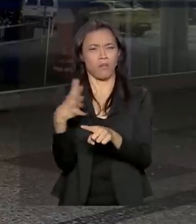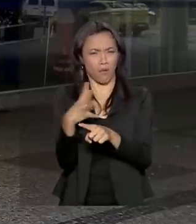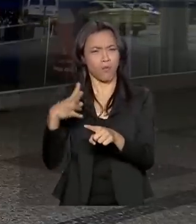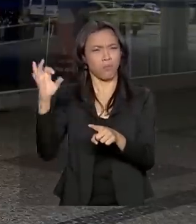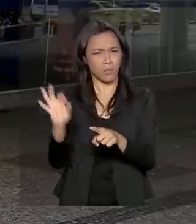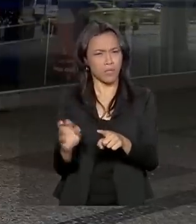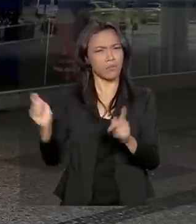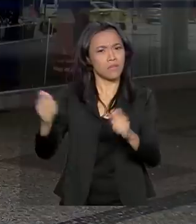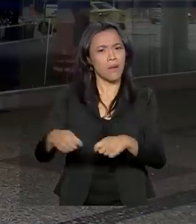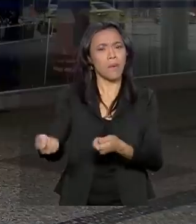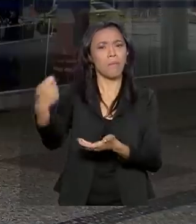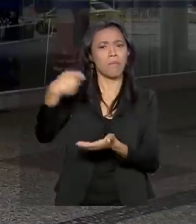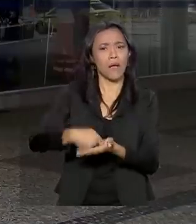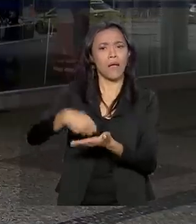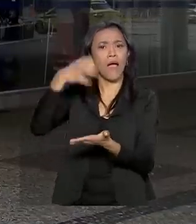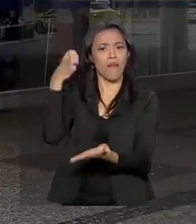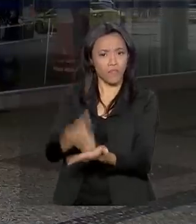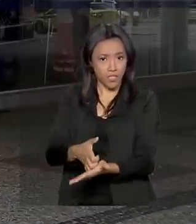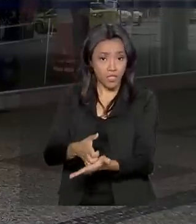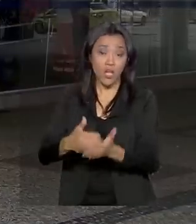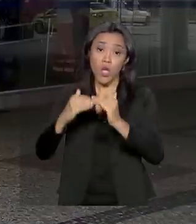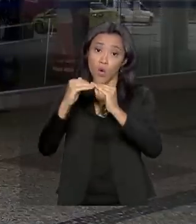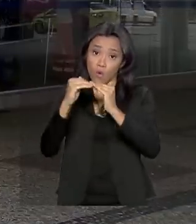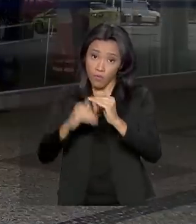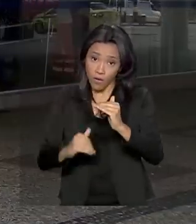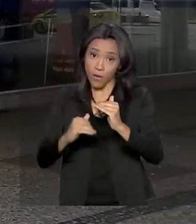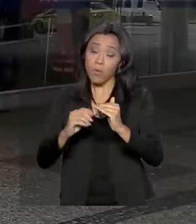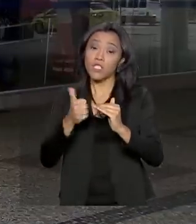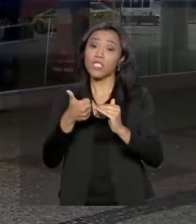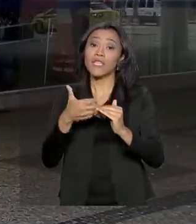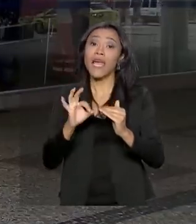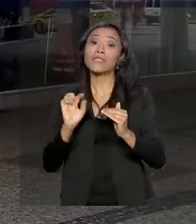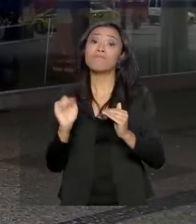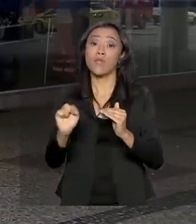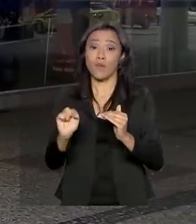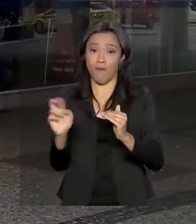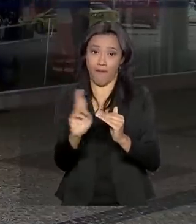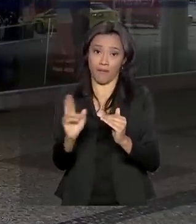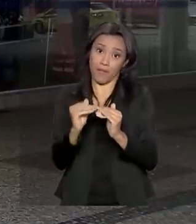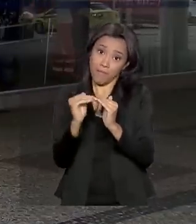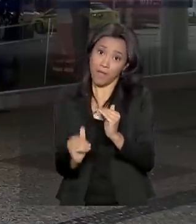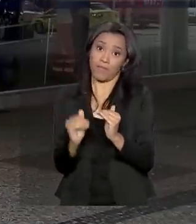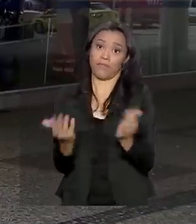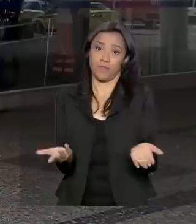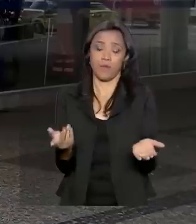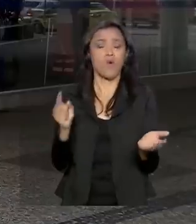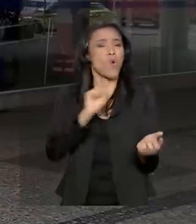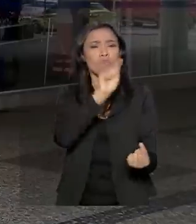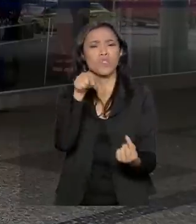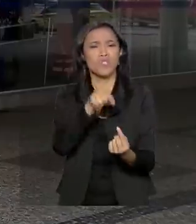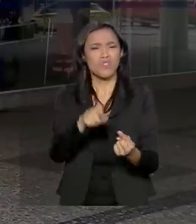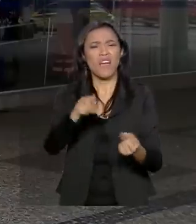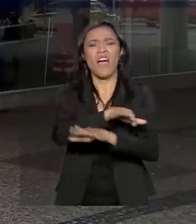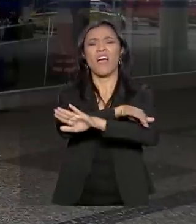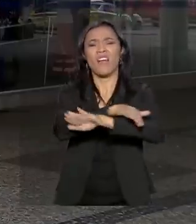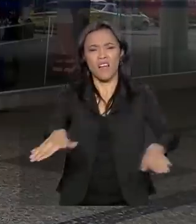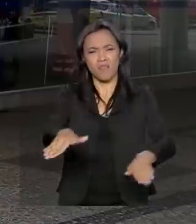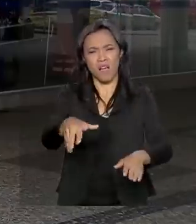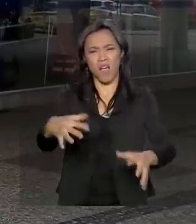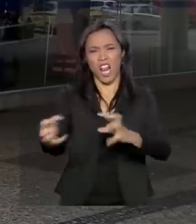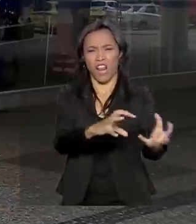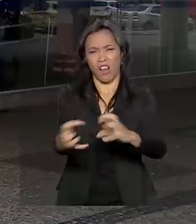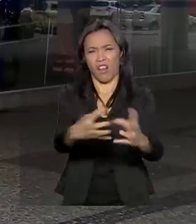vão poder pagar à vista com valores inferiores a 10 mil reais. Essa iniciativa tem como objetivo encerrar processos judiciais de maneira